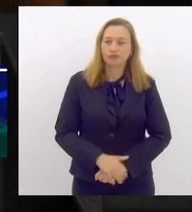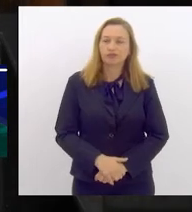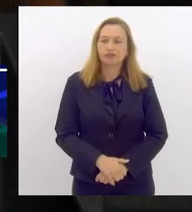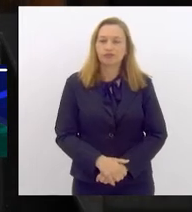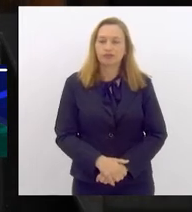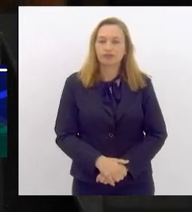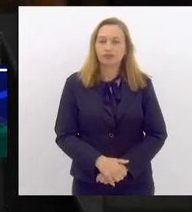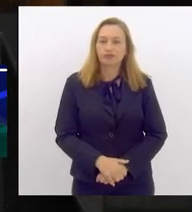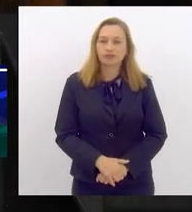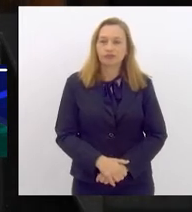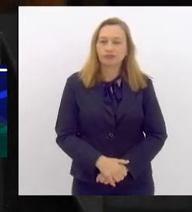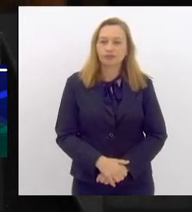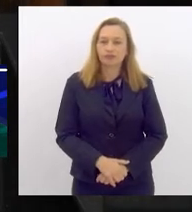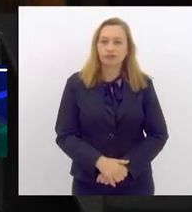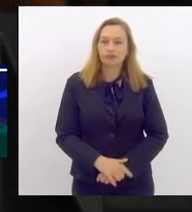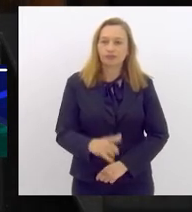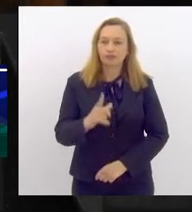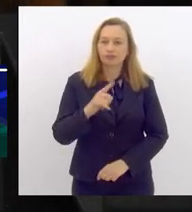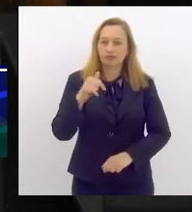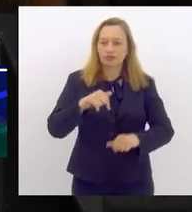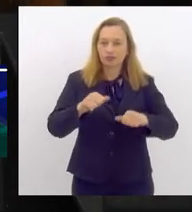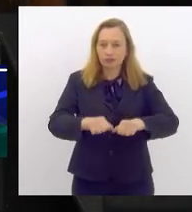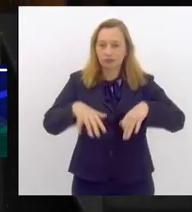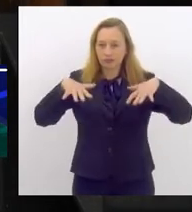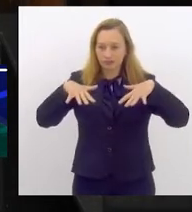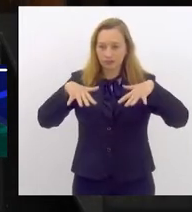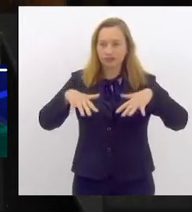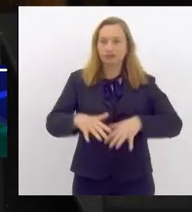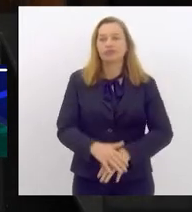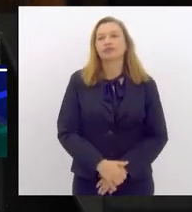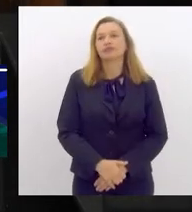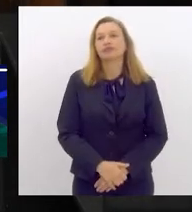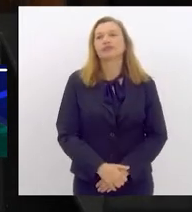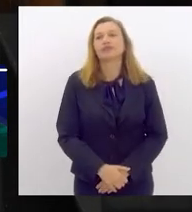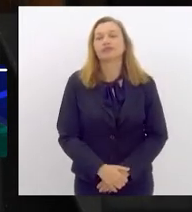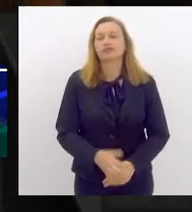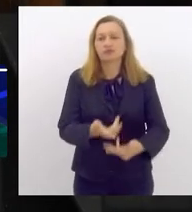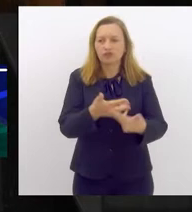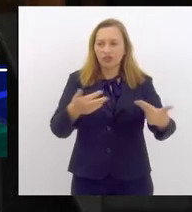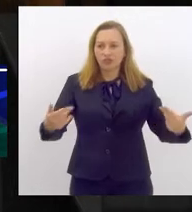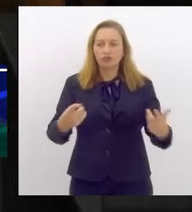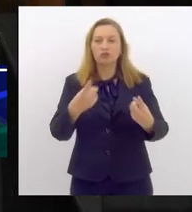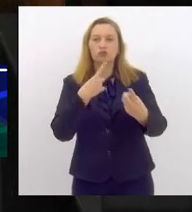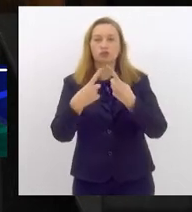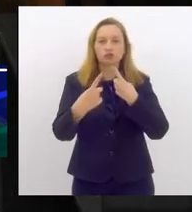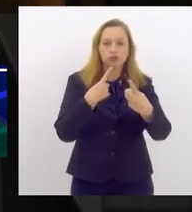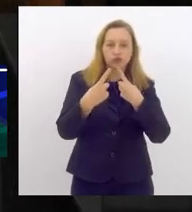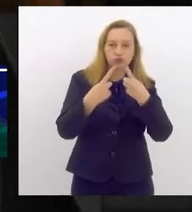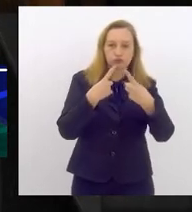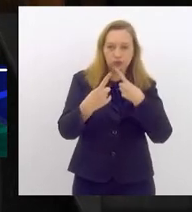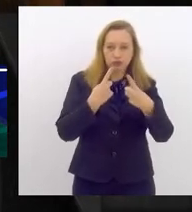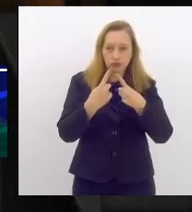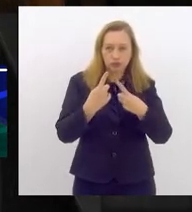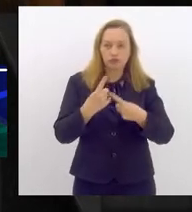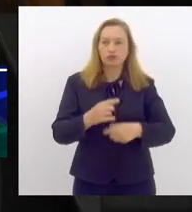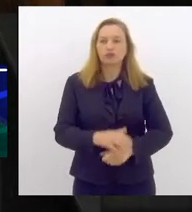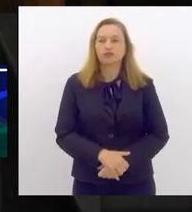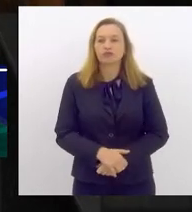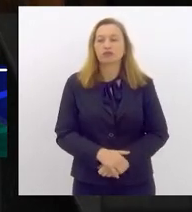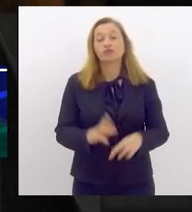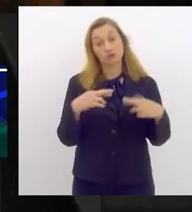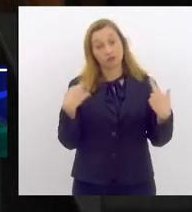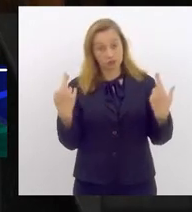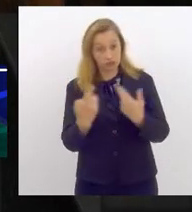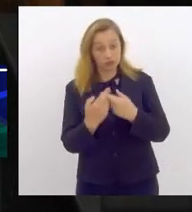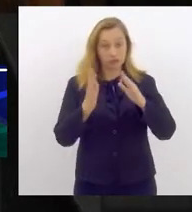já tivemos aqui em primário extensa as discussões precedida de uma